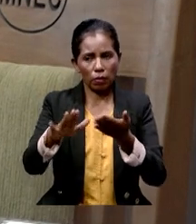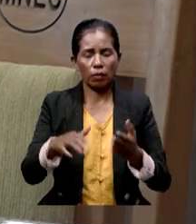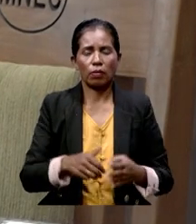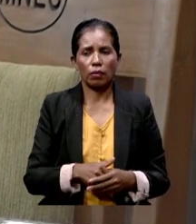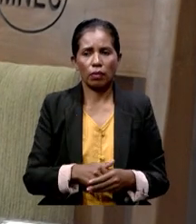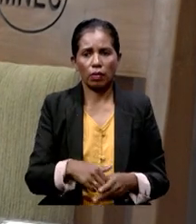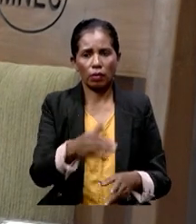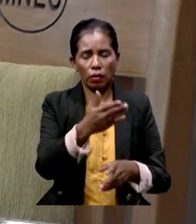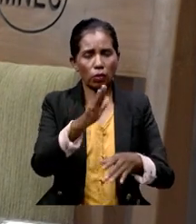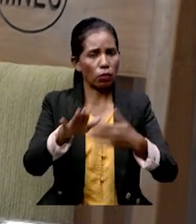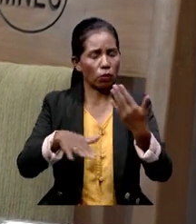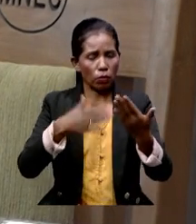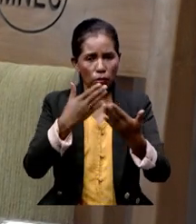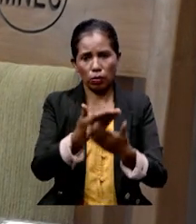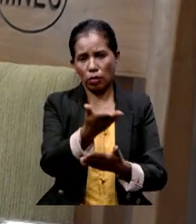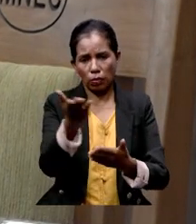eu acredito que muitos de vós